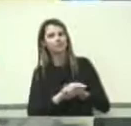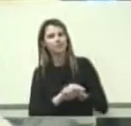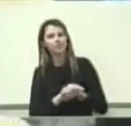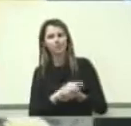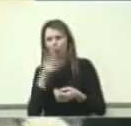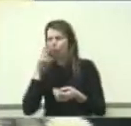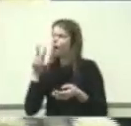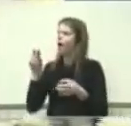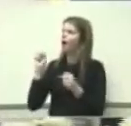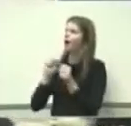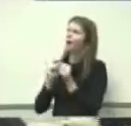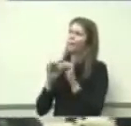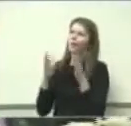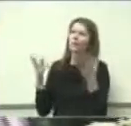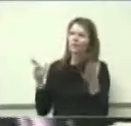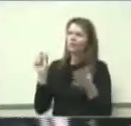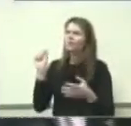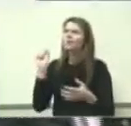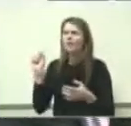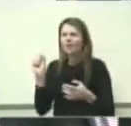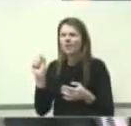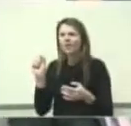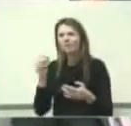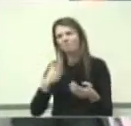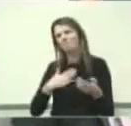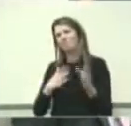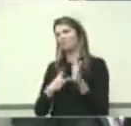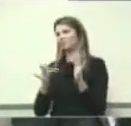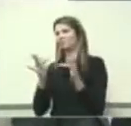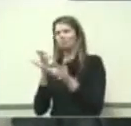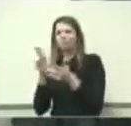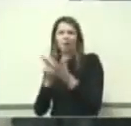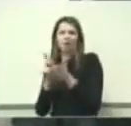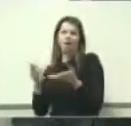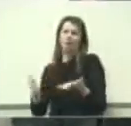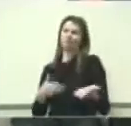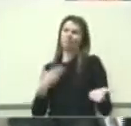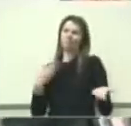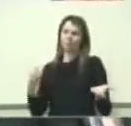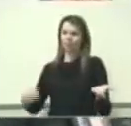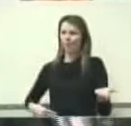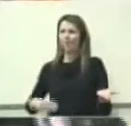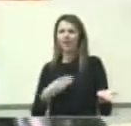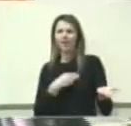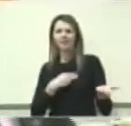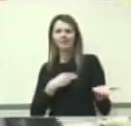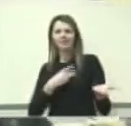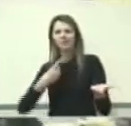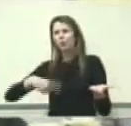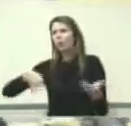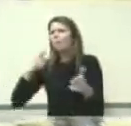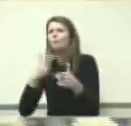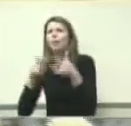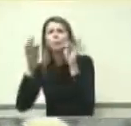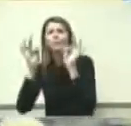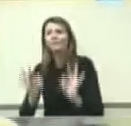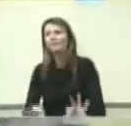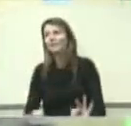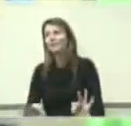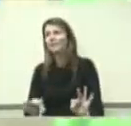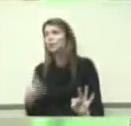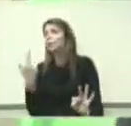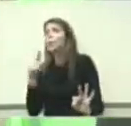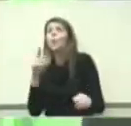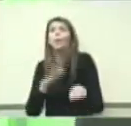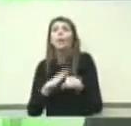vocês viram quem é o nosso mestre nós resolvemos nossos problemas sociais Não teremos mais